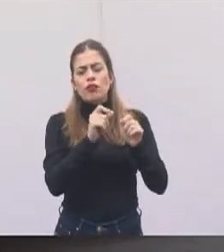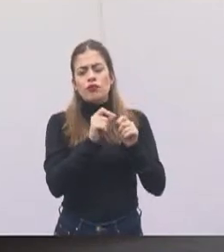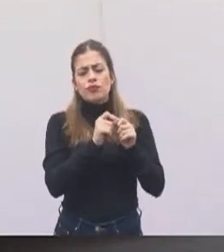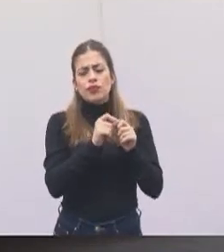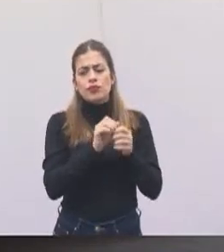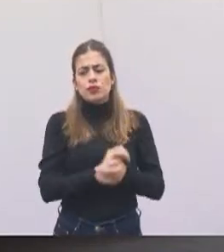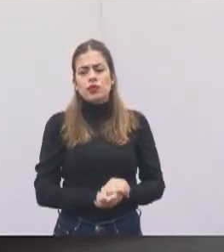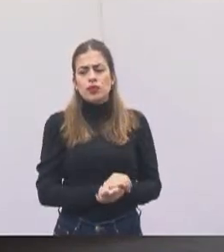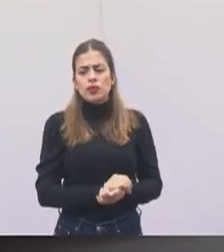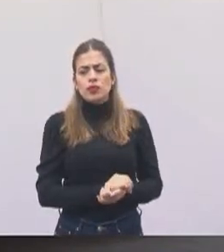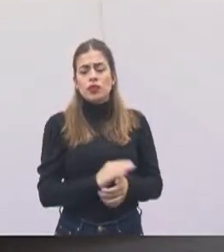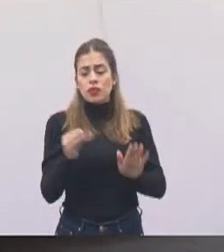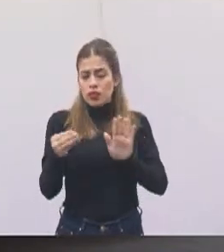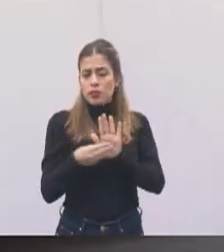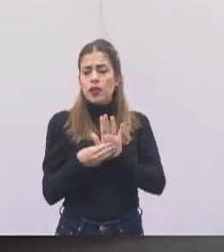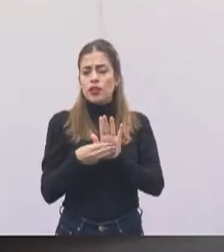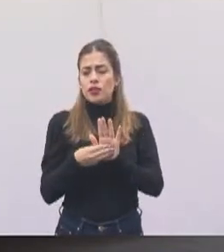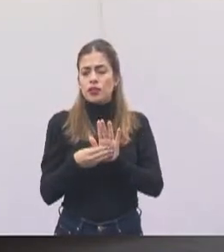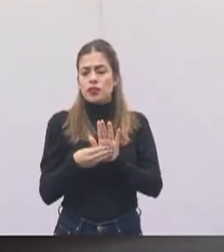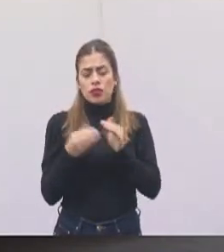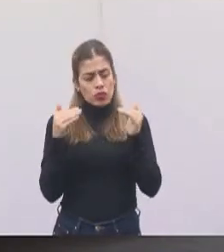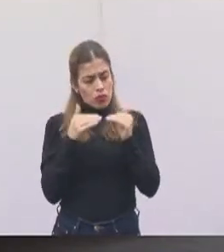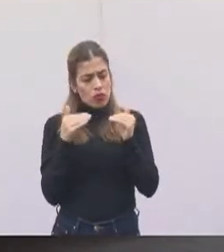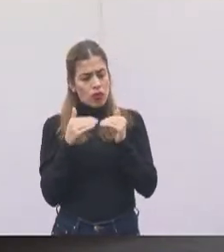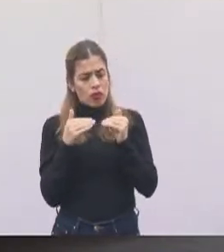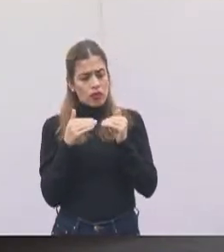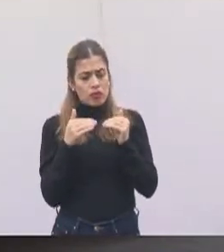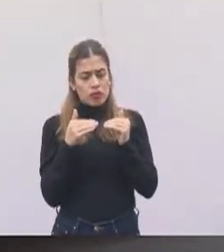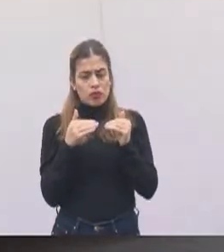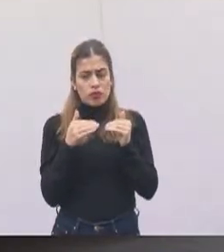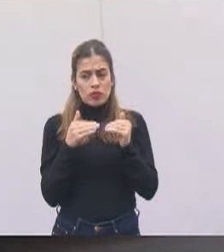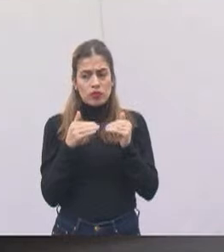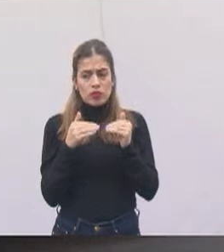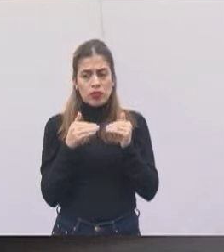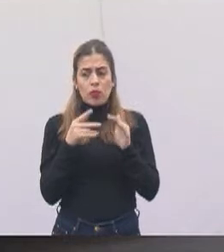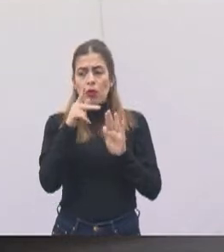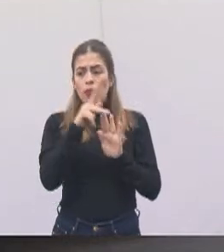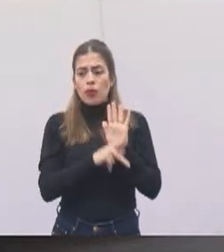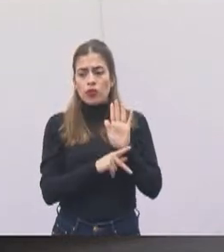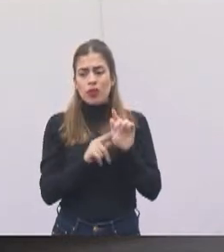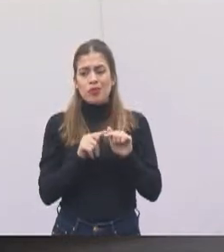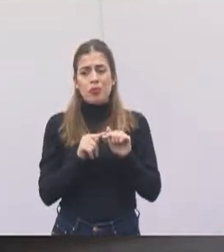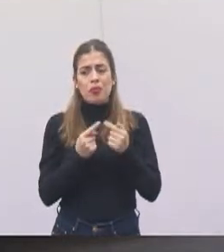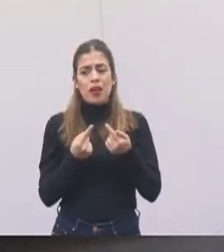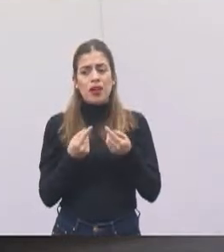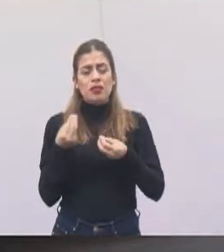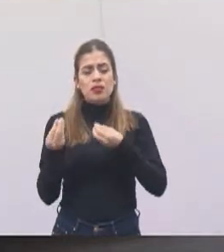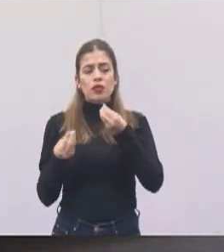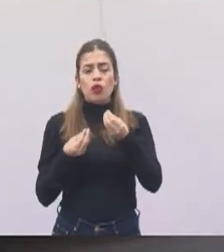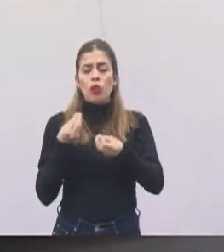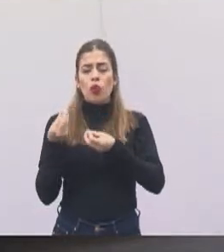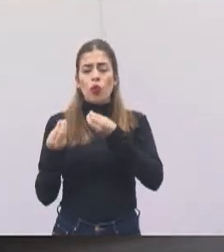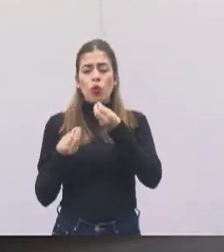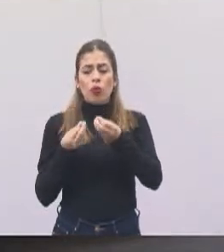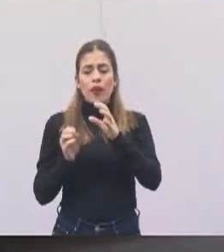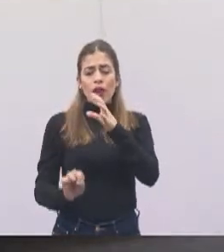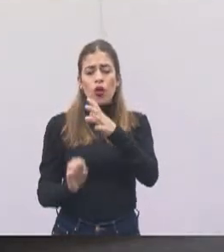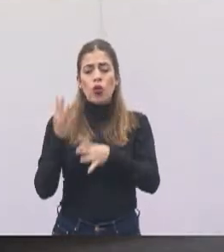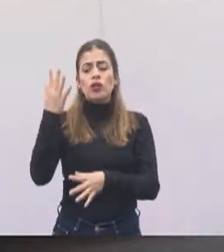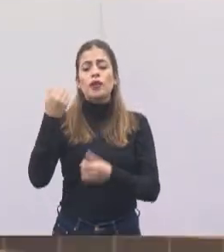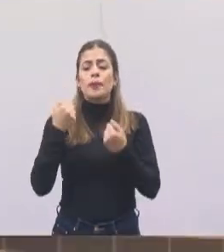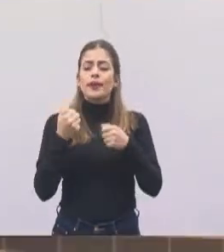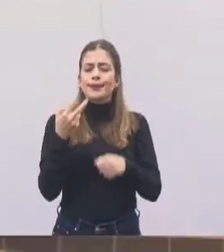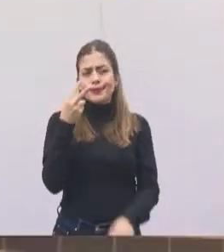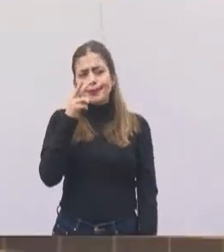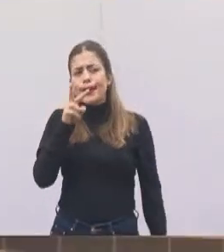feitos aqui na sua emenda. Isso se trata do mérito do projeto. Agora, a forma, nós precisamos rever. E